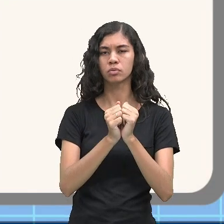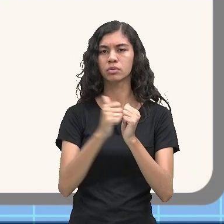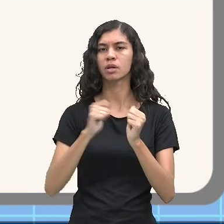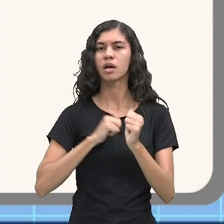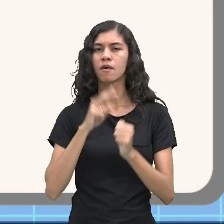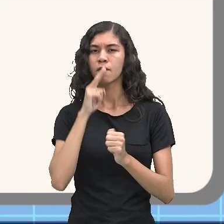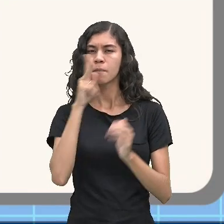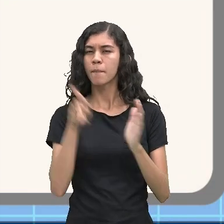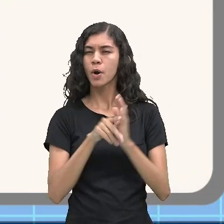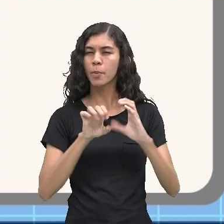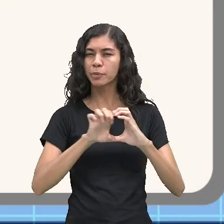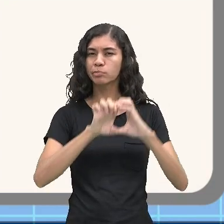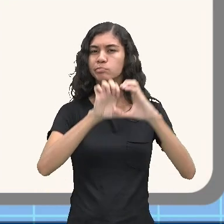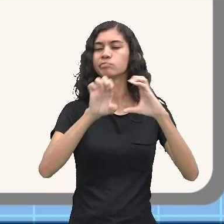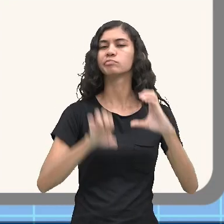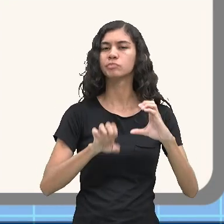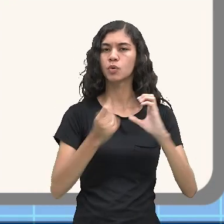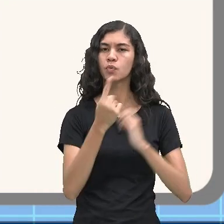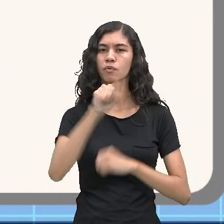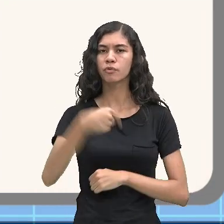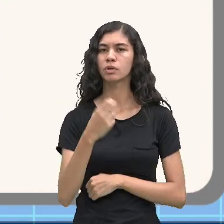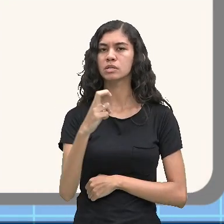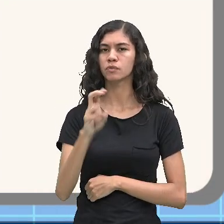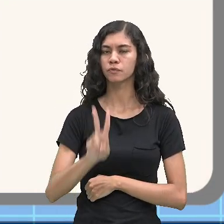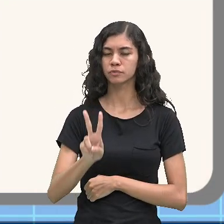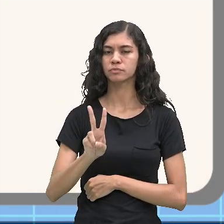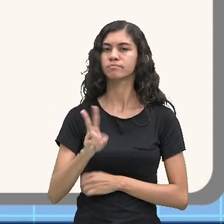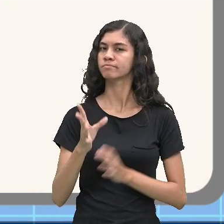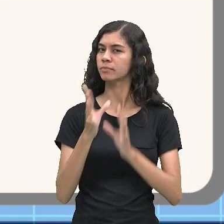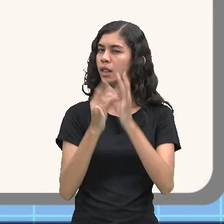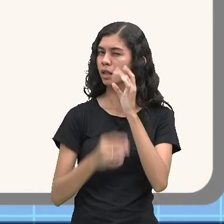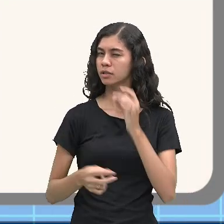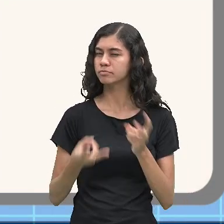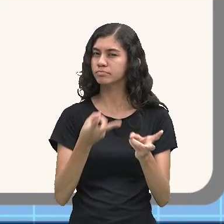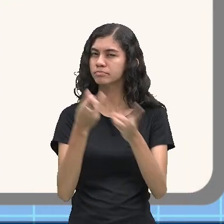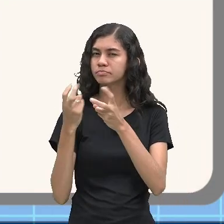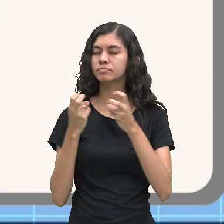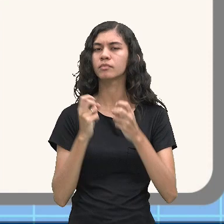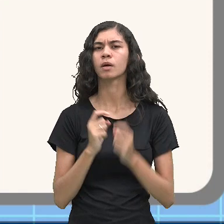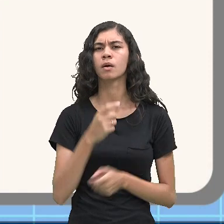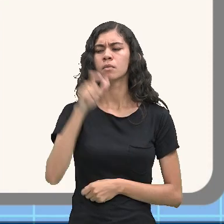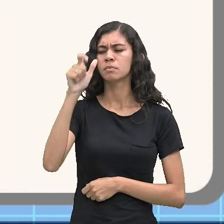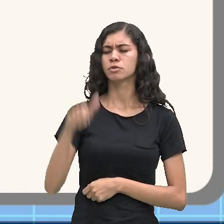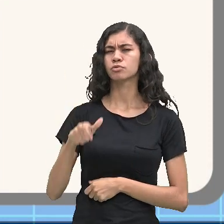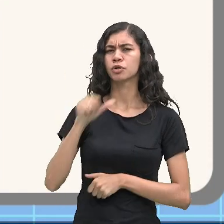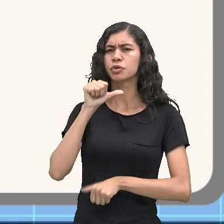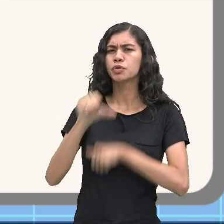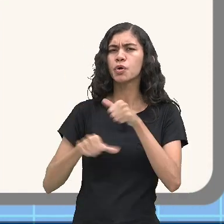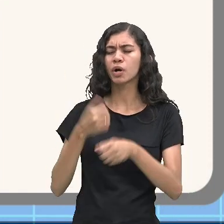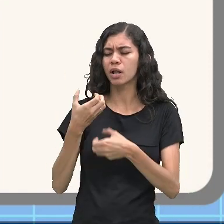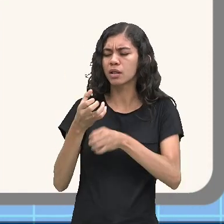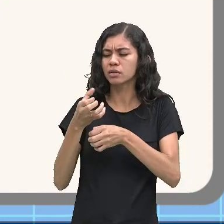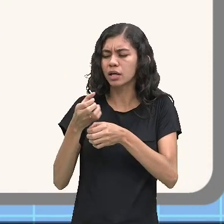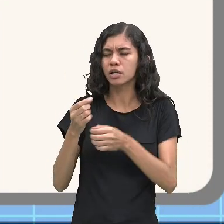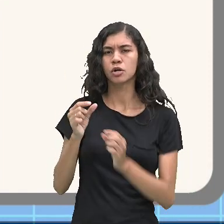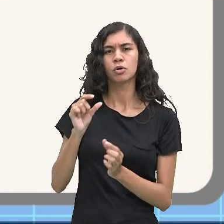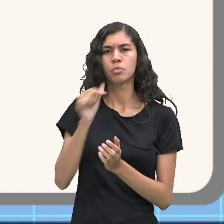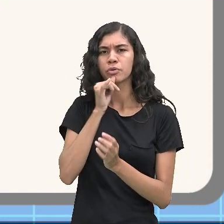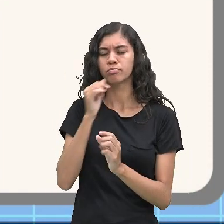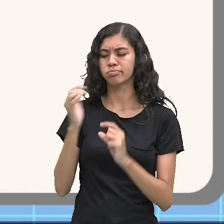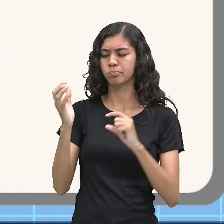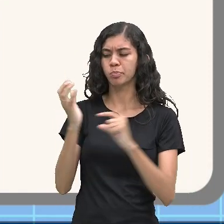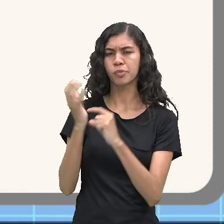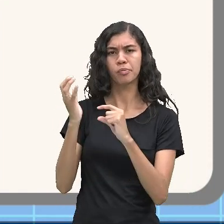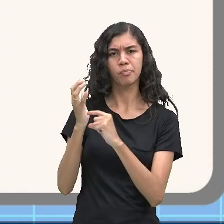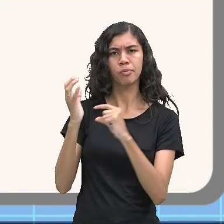E, de 1,5 volts. Olha o detalhe. Uma pessoa, ao trocar as pilhas da lanterna, comete o equívoco de